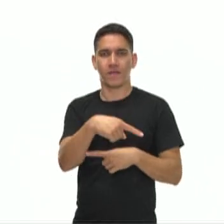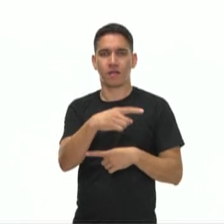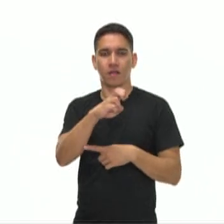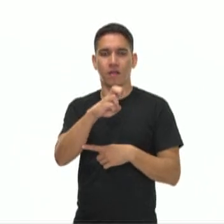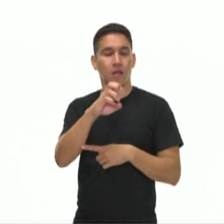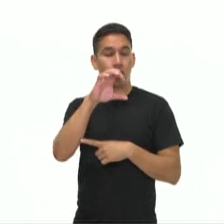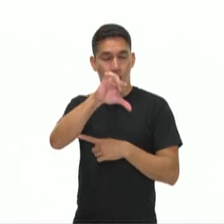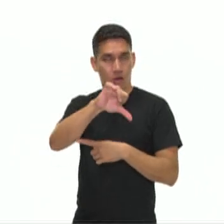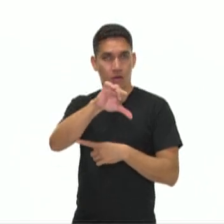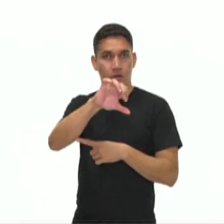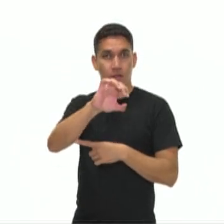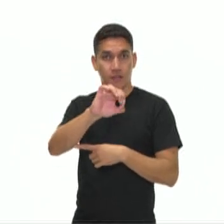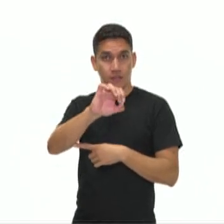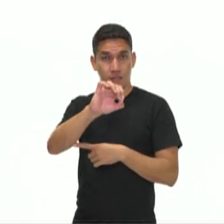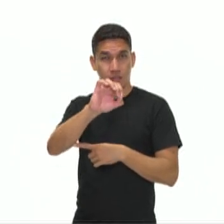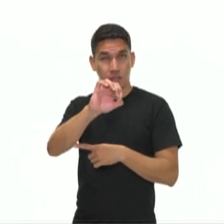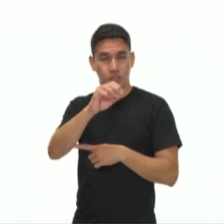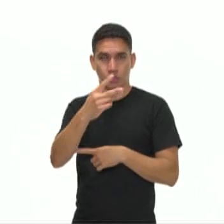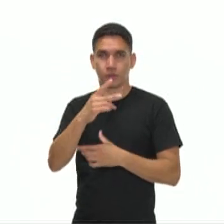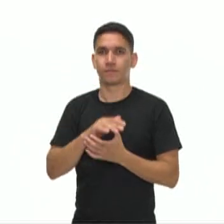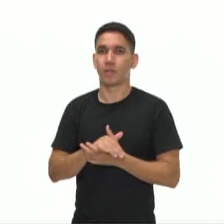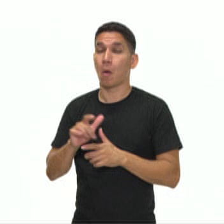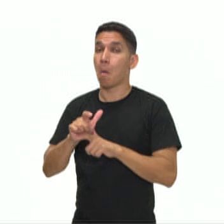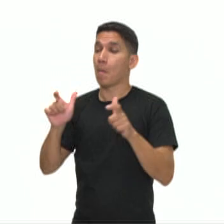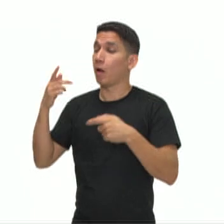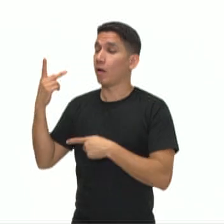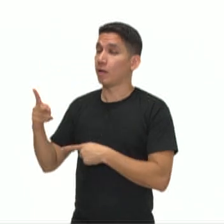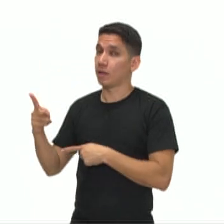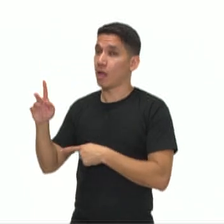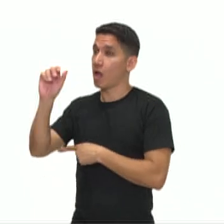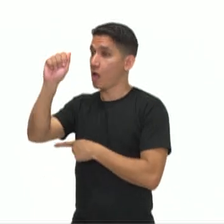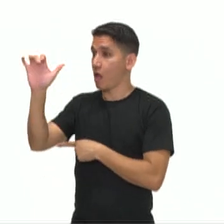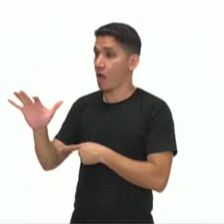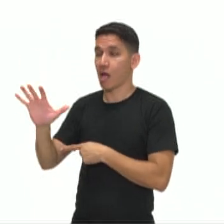0,902. E o maior IDH da África,